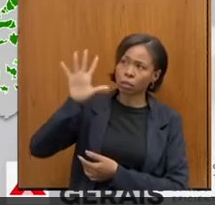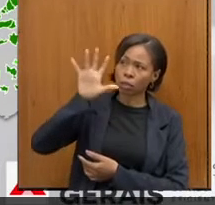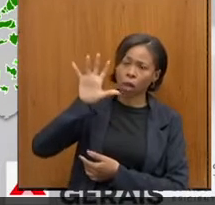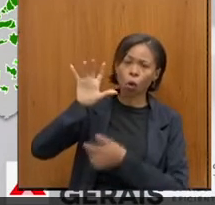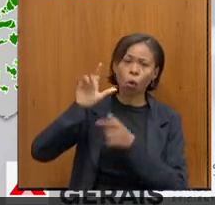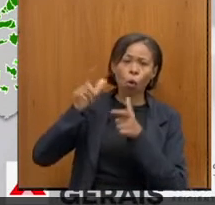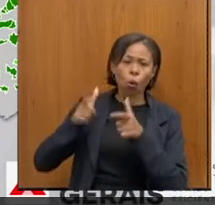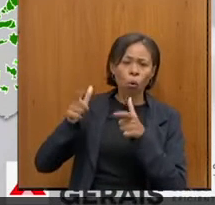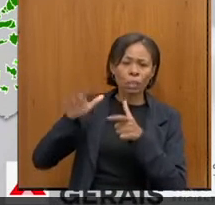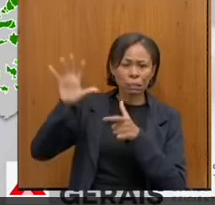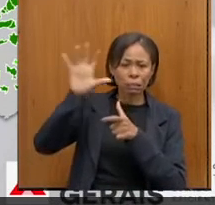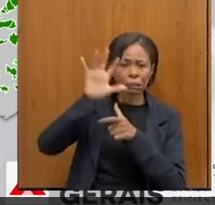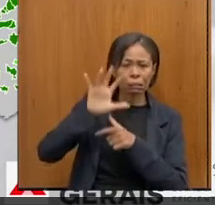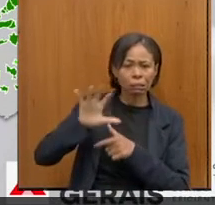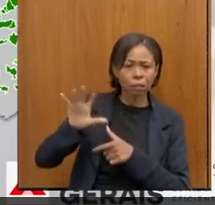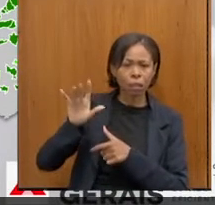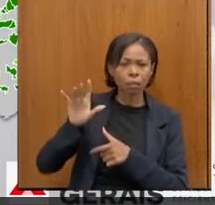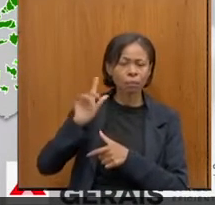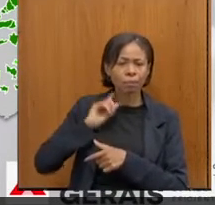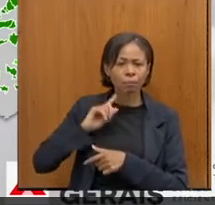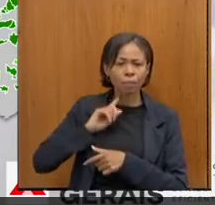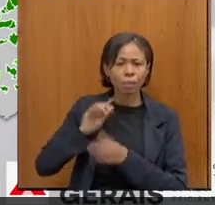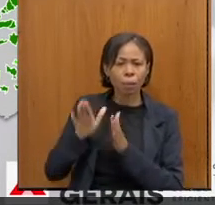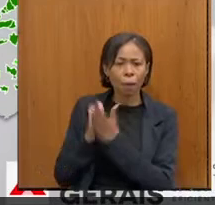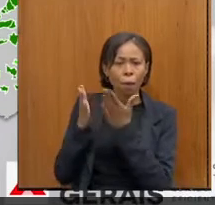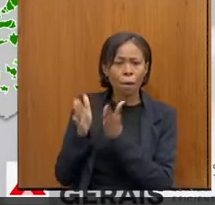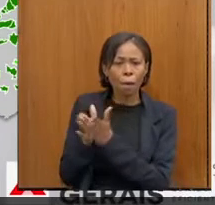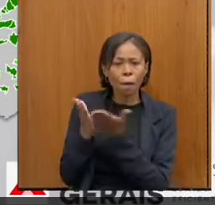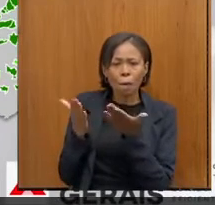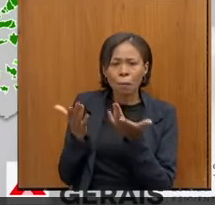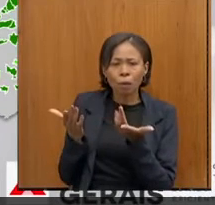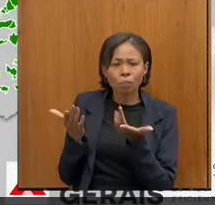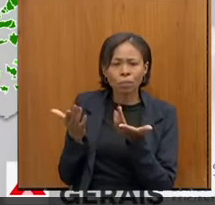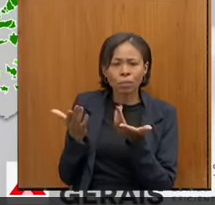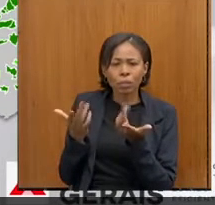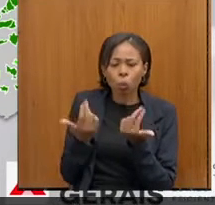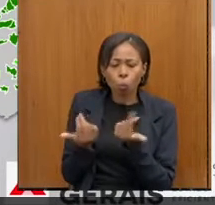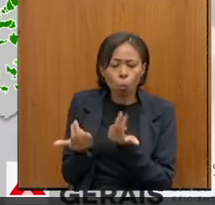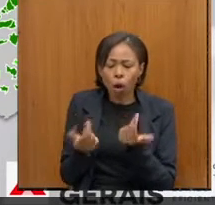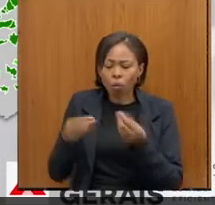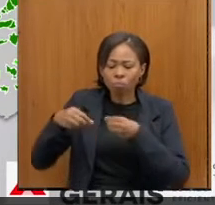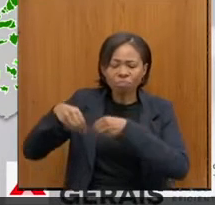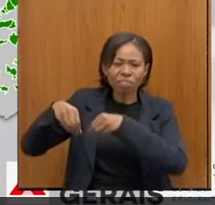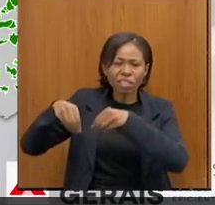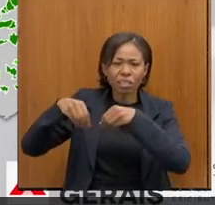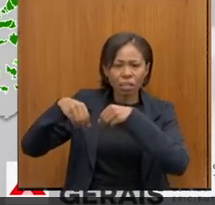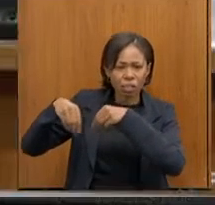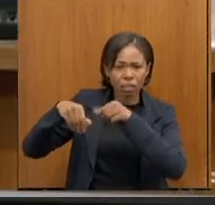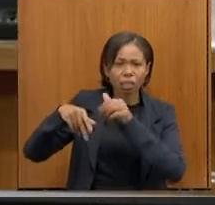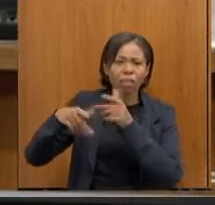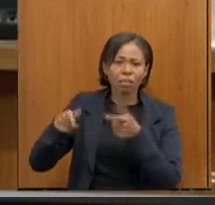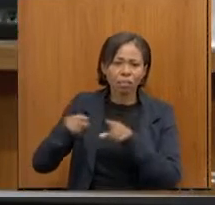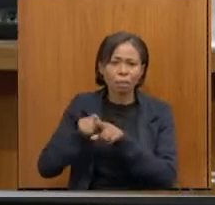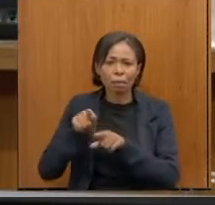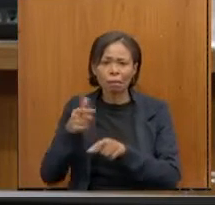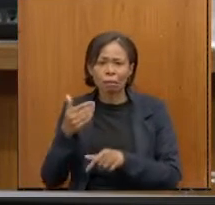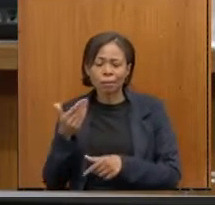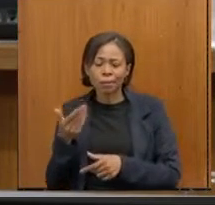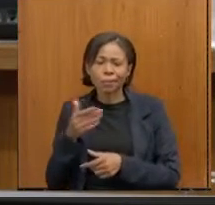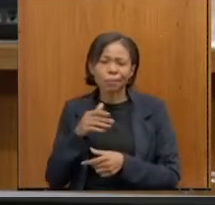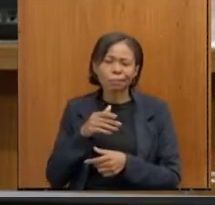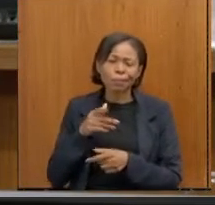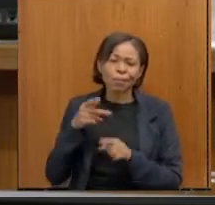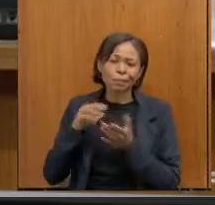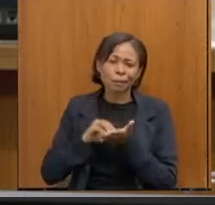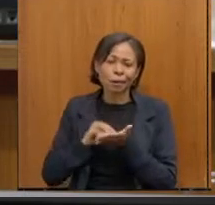Estado São tão pobres quanto o número de de terrenos irregulares eles possuíram quem é Otávio